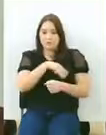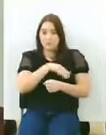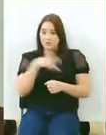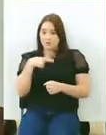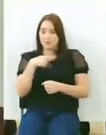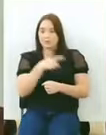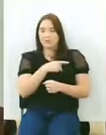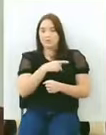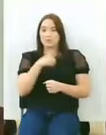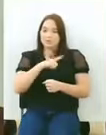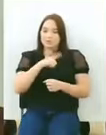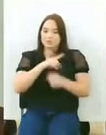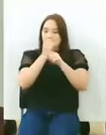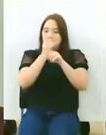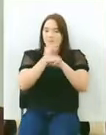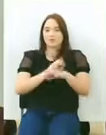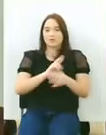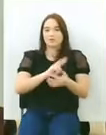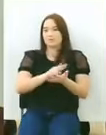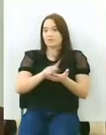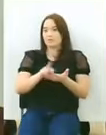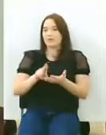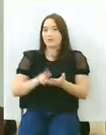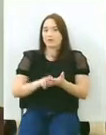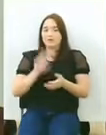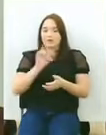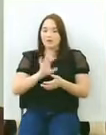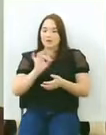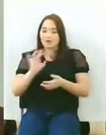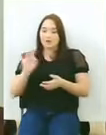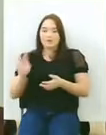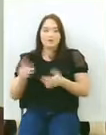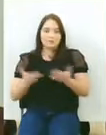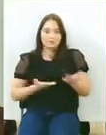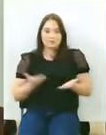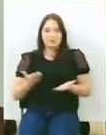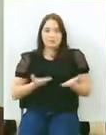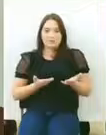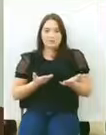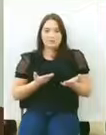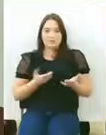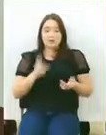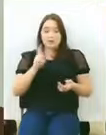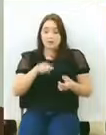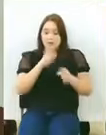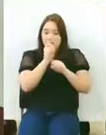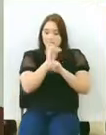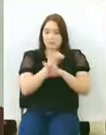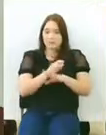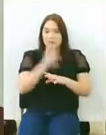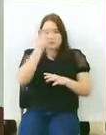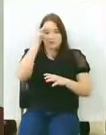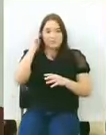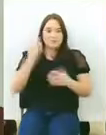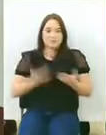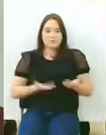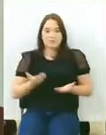existem bênçãos, às vezes diferenciadas para o tipo de serviço que é feito. Uma é a bênção de quem serve,